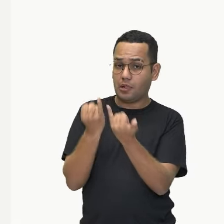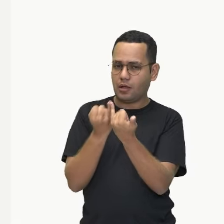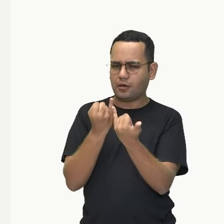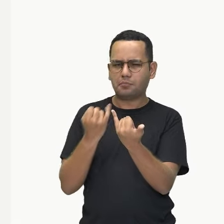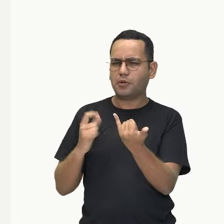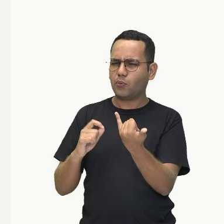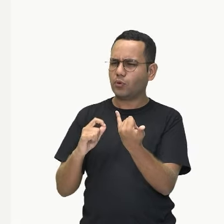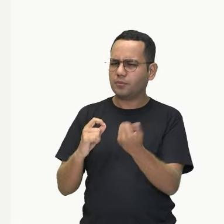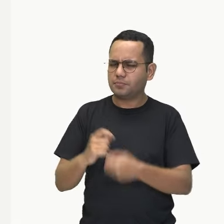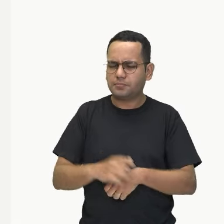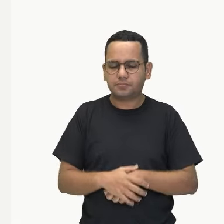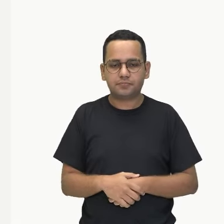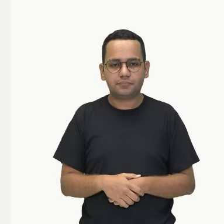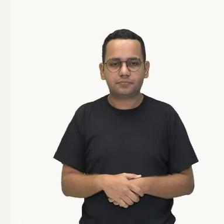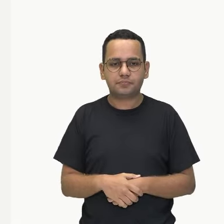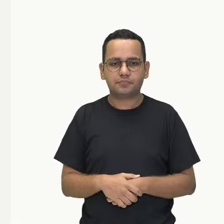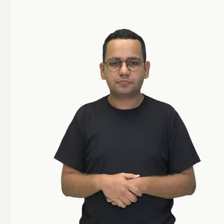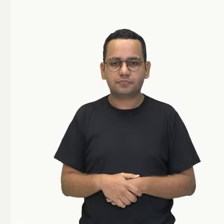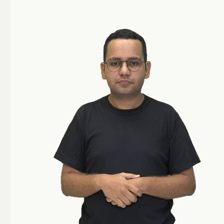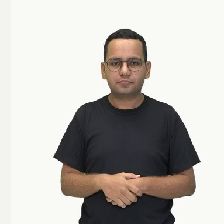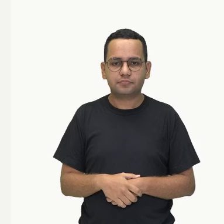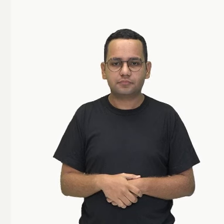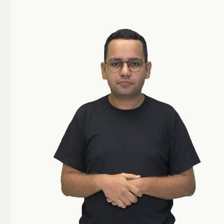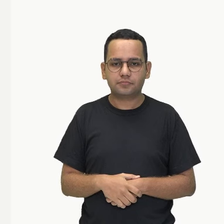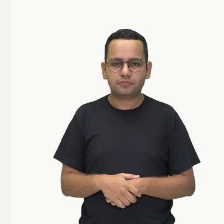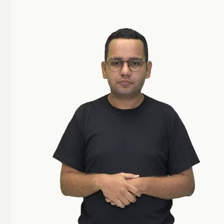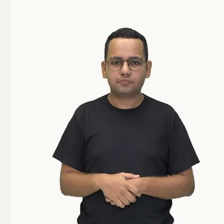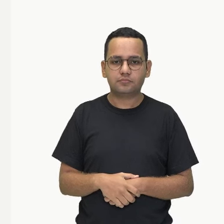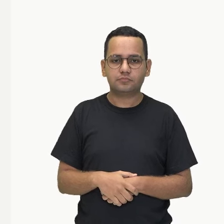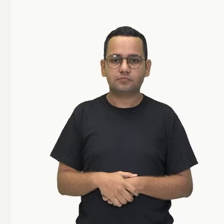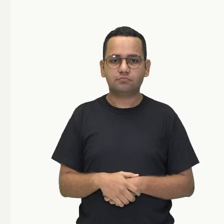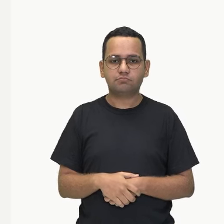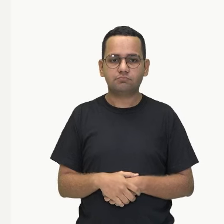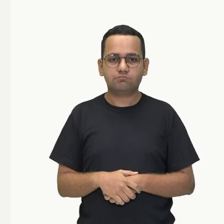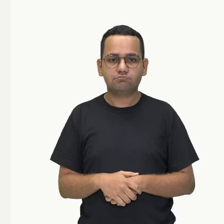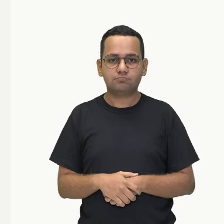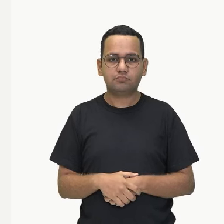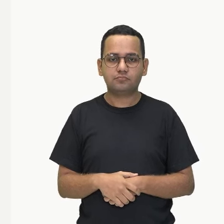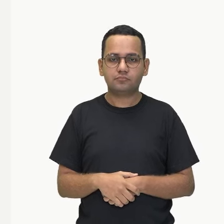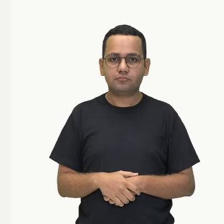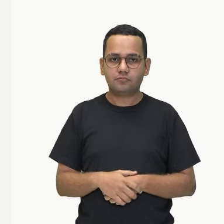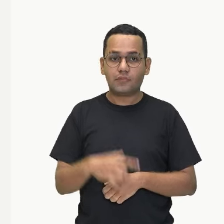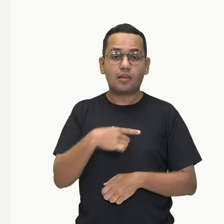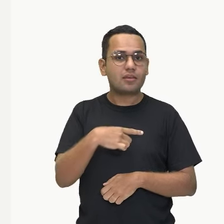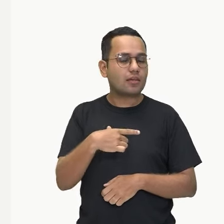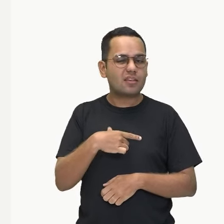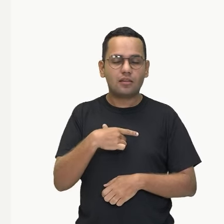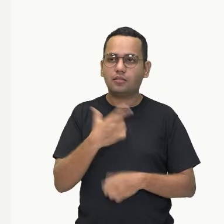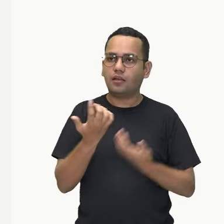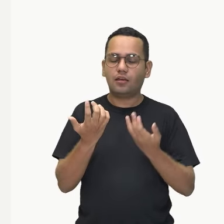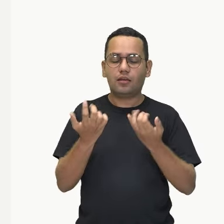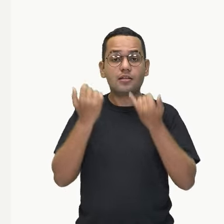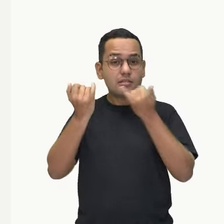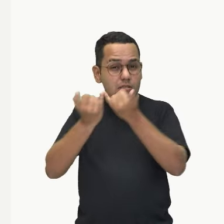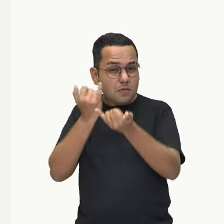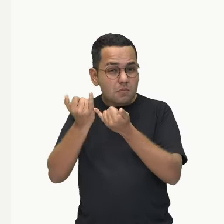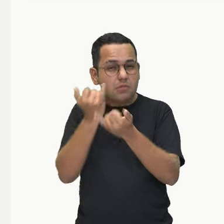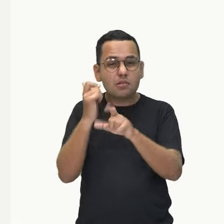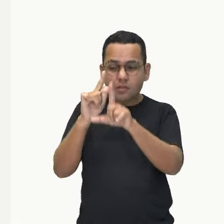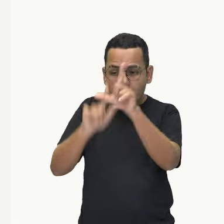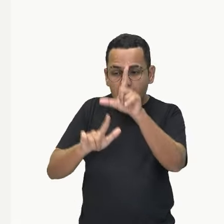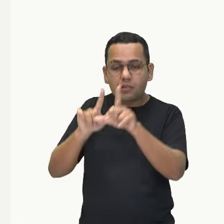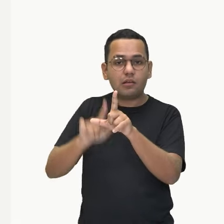Termos semelhantes são aqueles que possuem exatamente a mesma parte literal. Ou